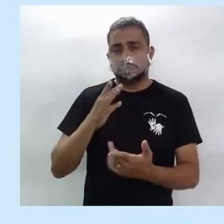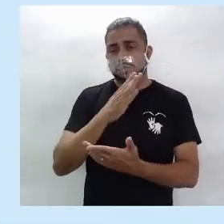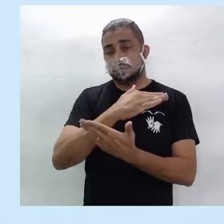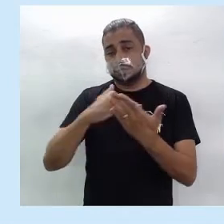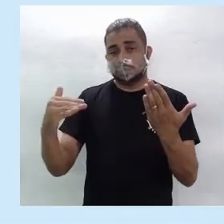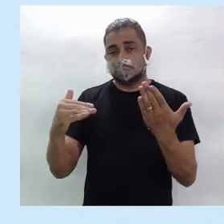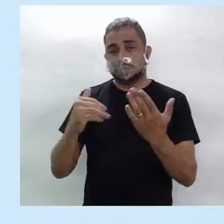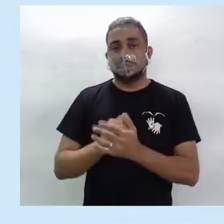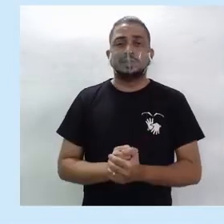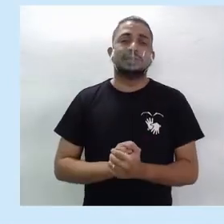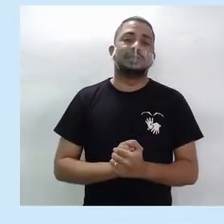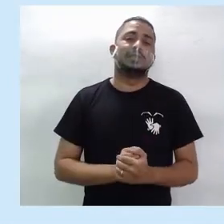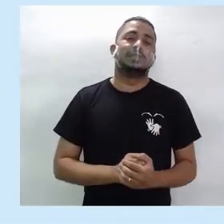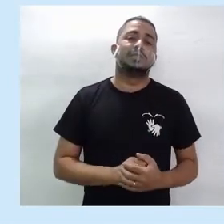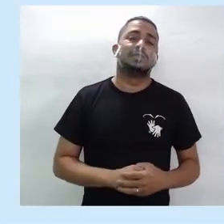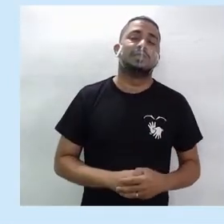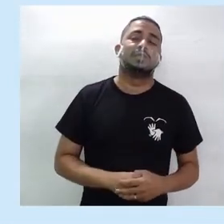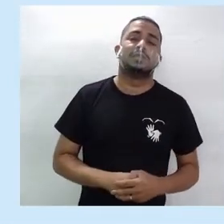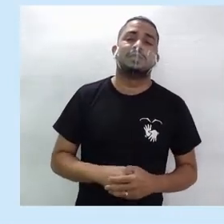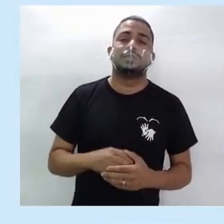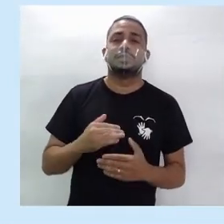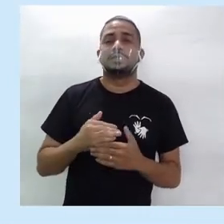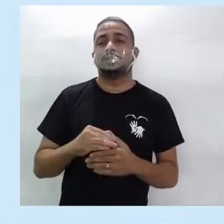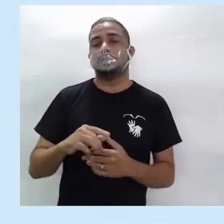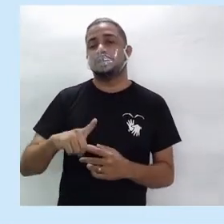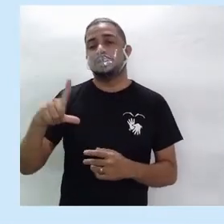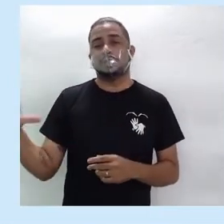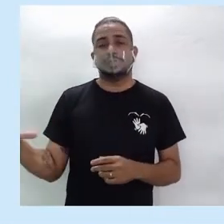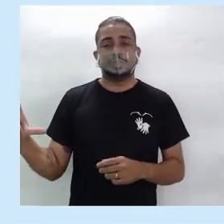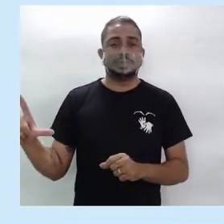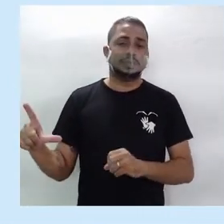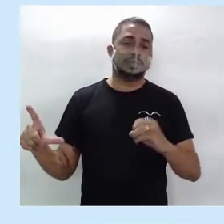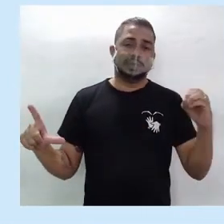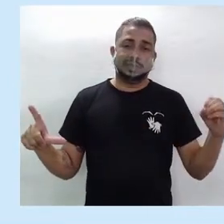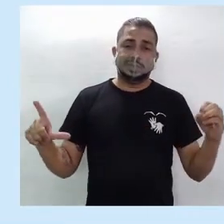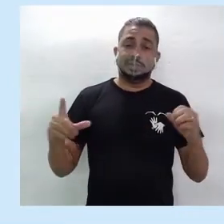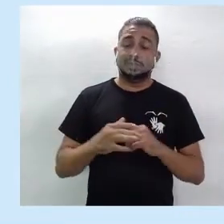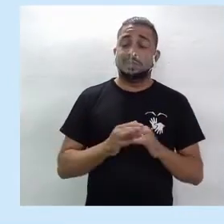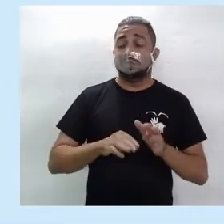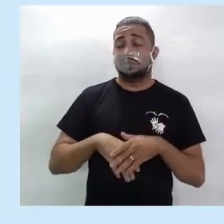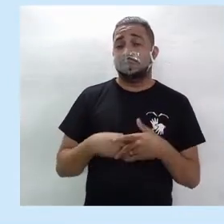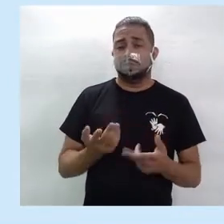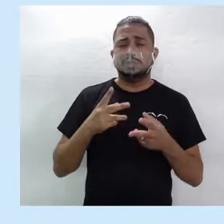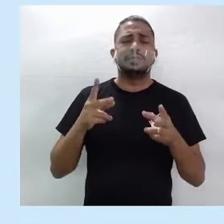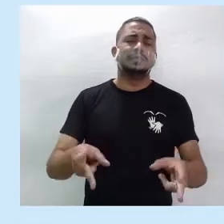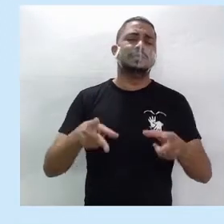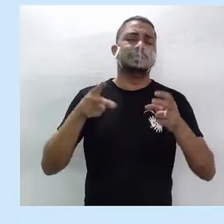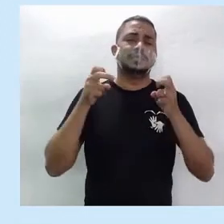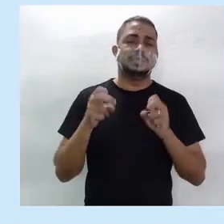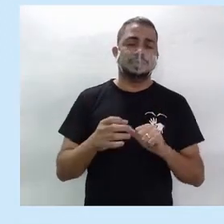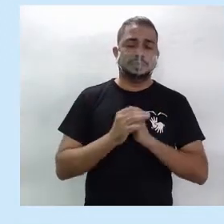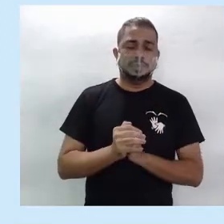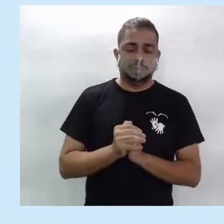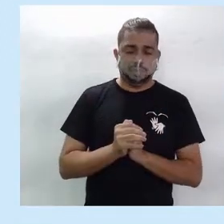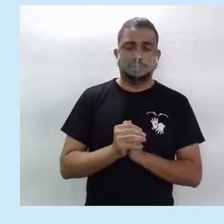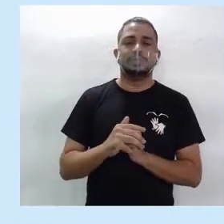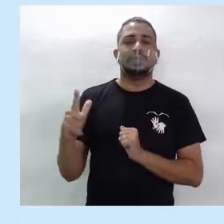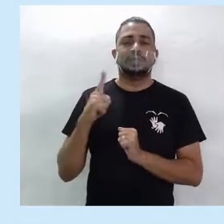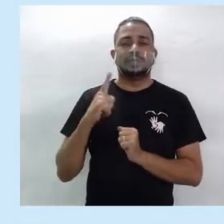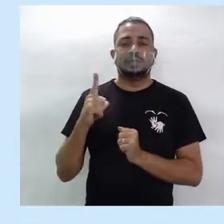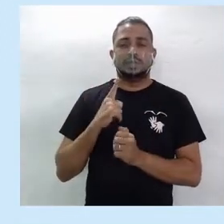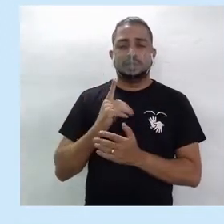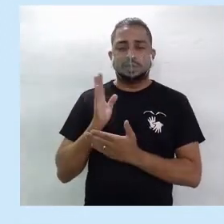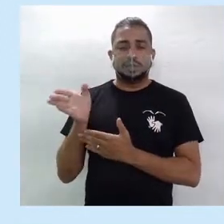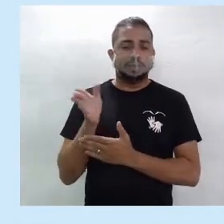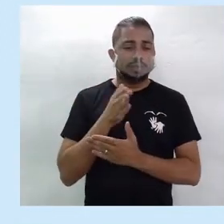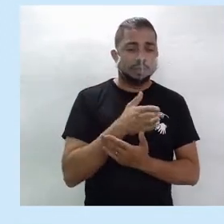só que em dois pontos, tá? A parte leste e a parte oeste. A gente vai observar que, para ter referência da